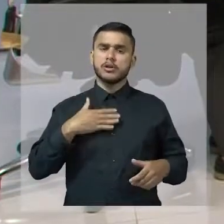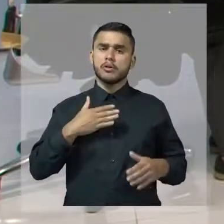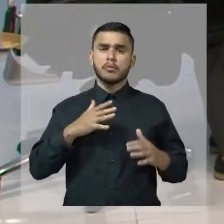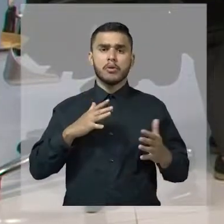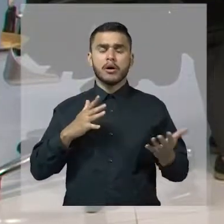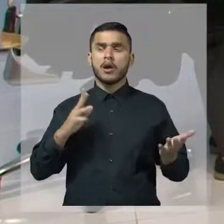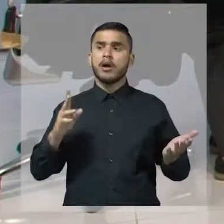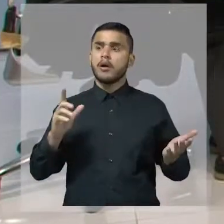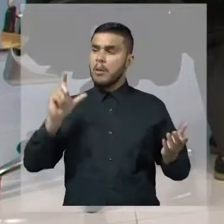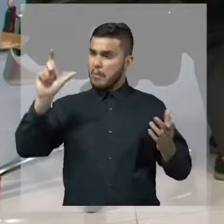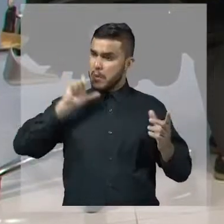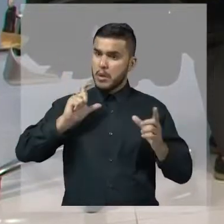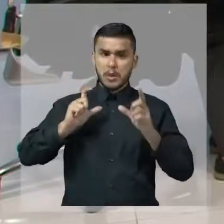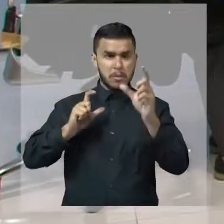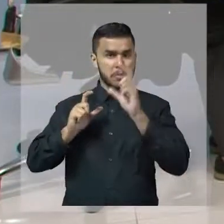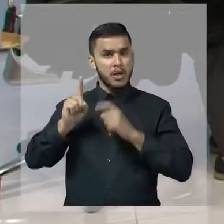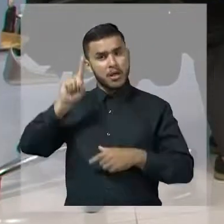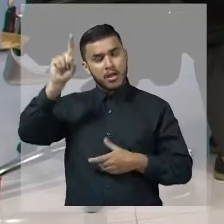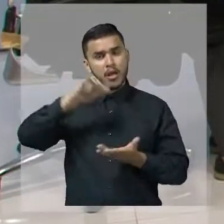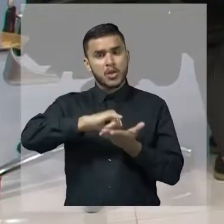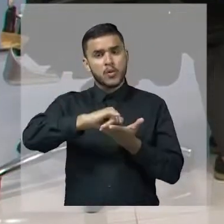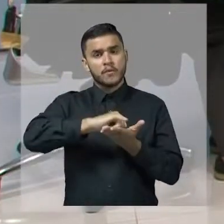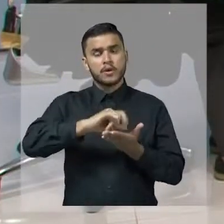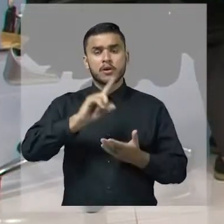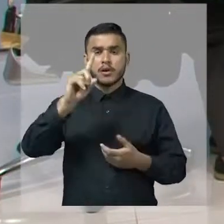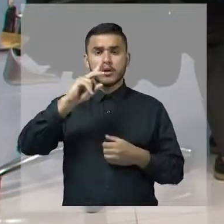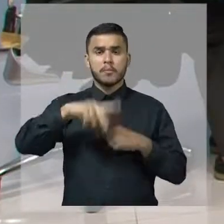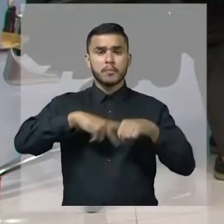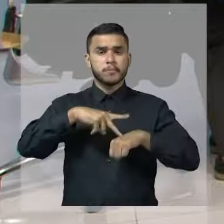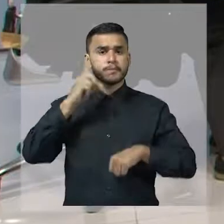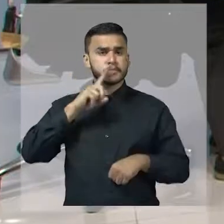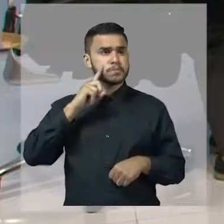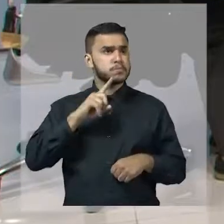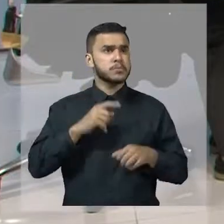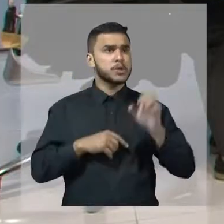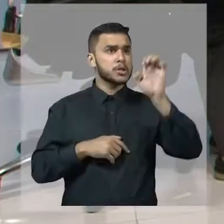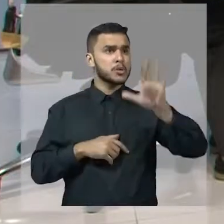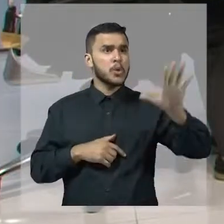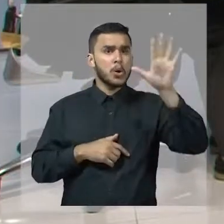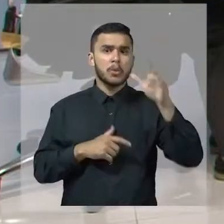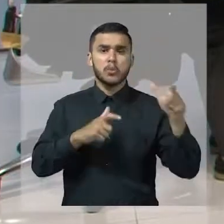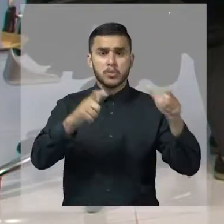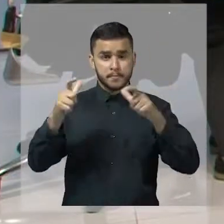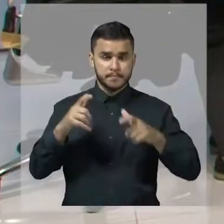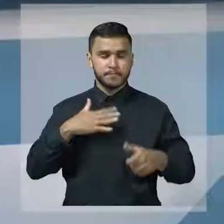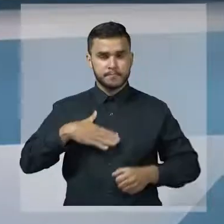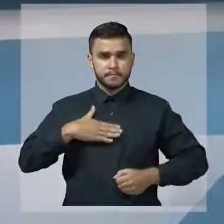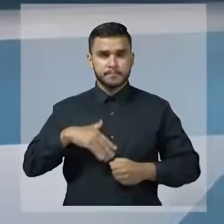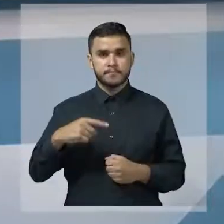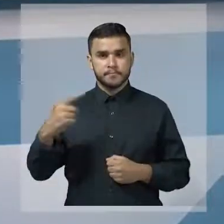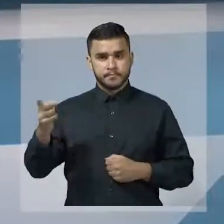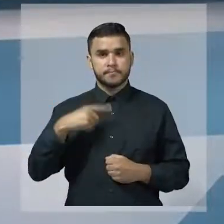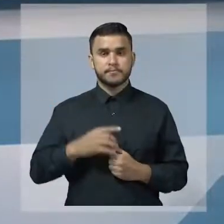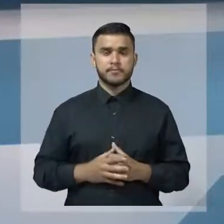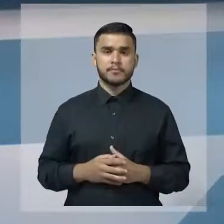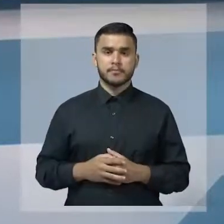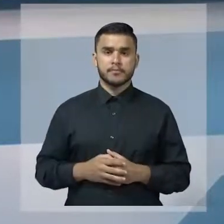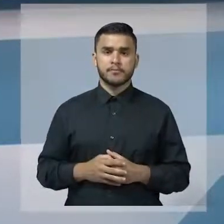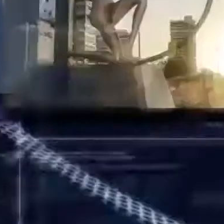vaiado, xingado em Nova York, nos Estados Unidos, na Europa, em vários lugares. Um instante só e a gente